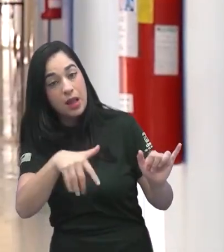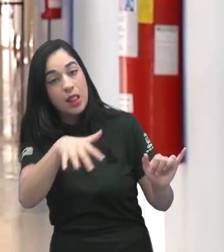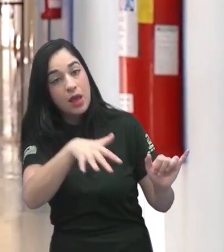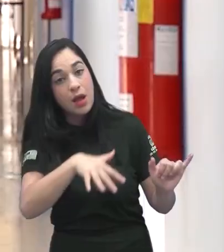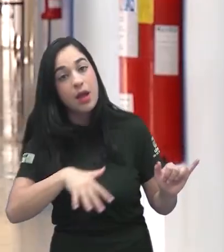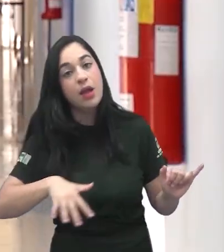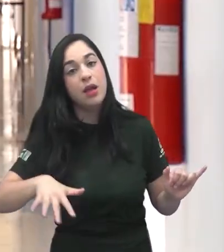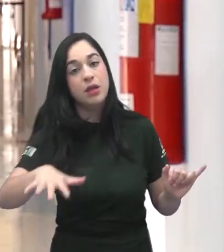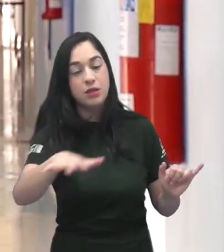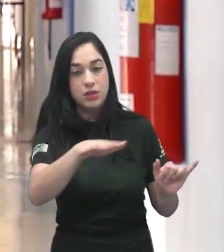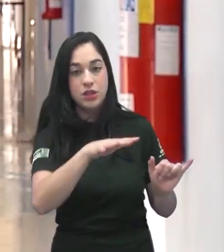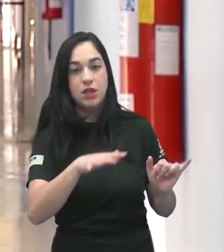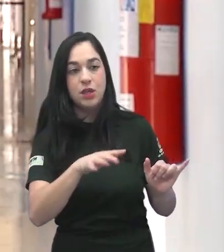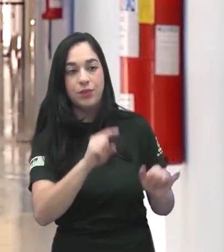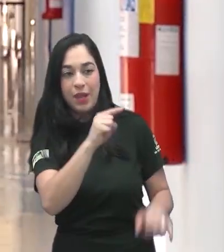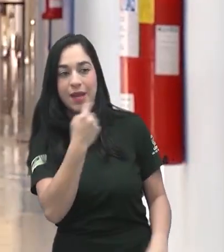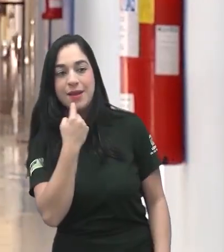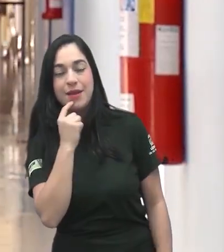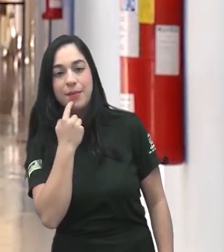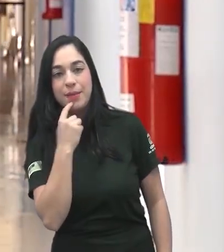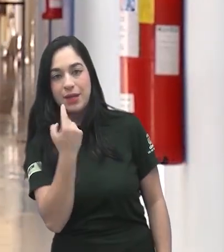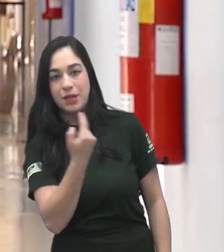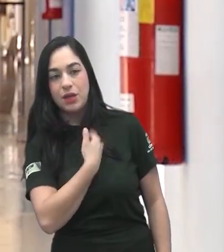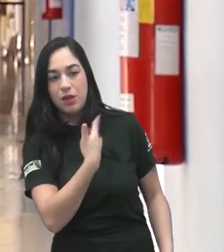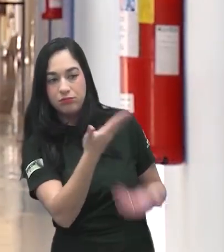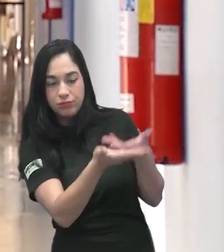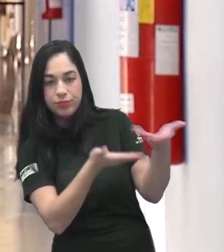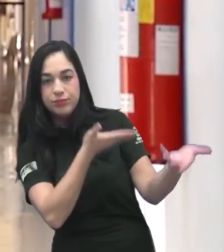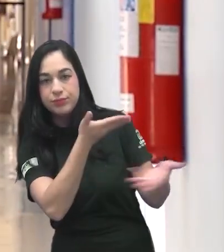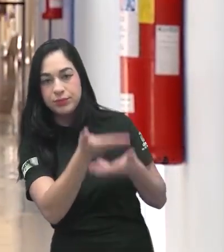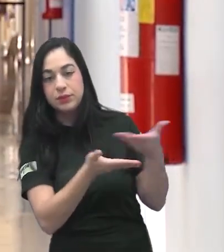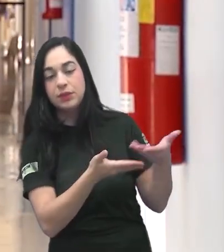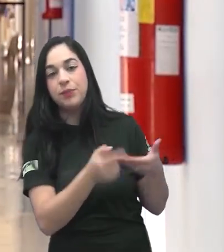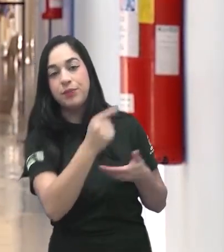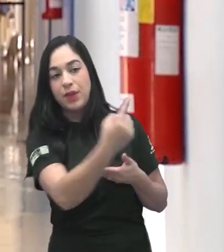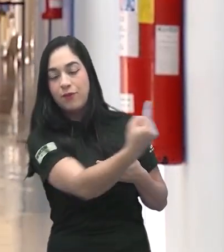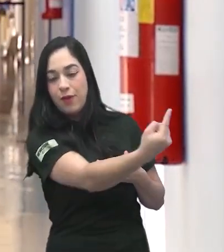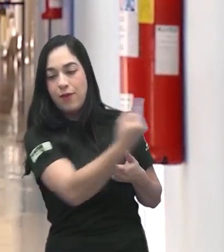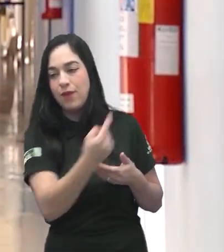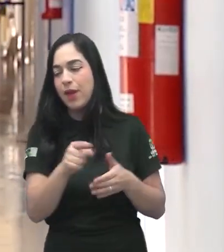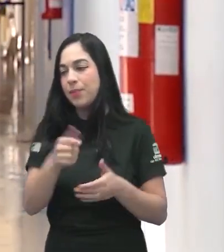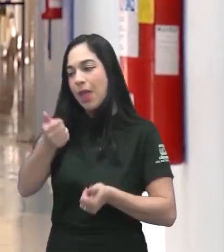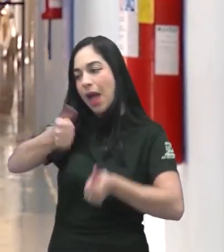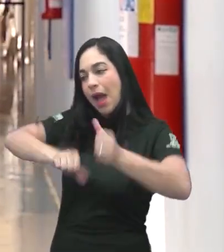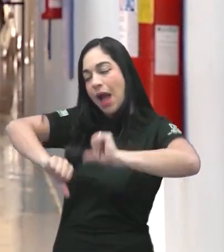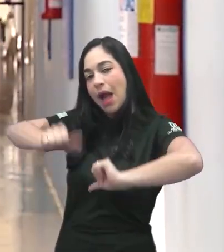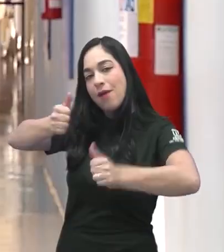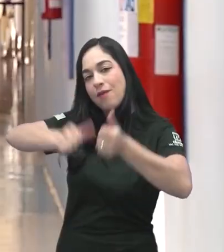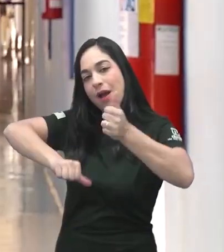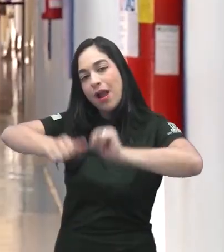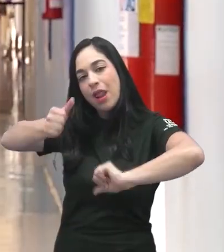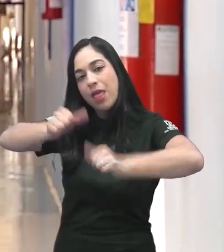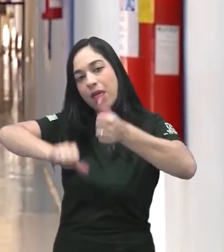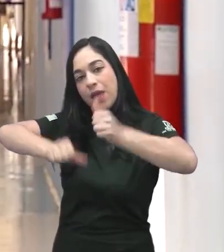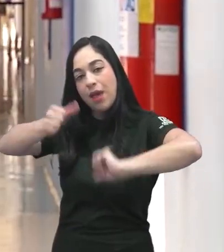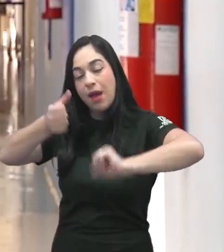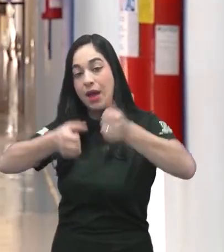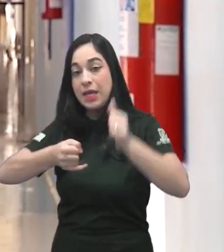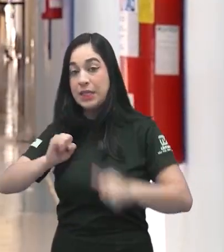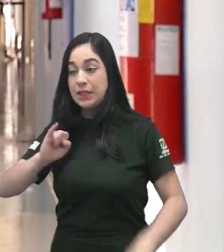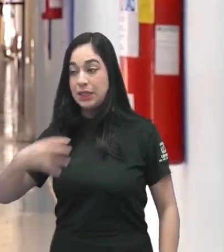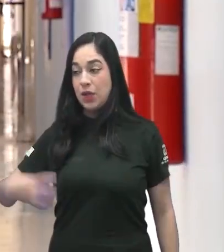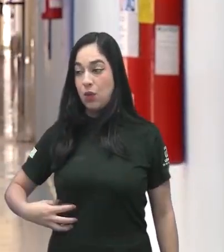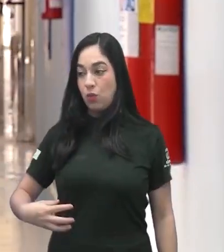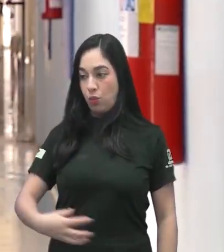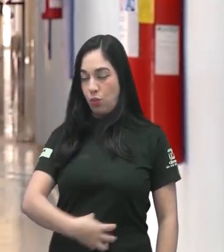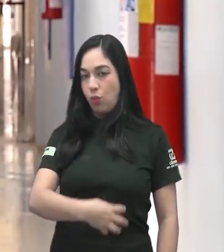órgãos, que para a nossa região a gente responde para Campinas. Essa organização de procura de órgãos vai avaliar as condições clínicas do paciente e